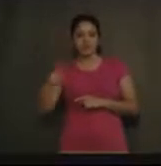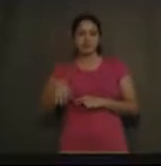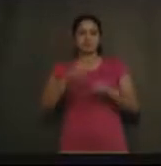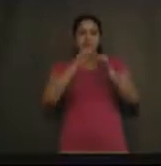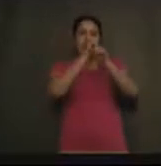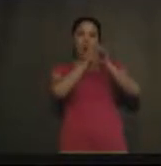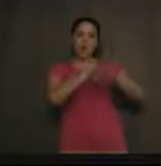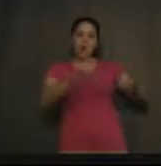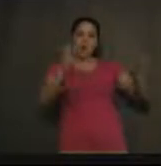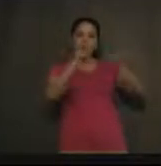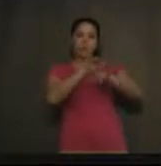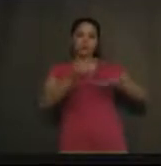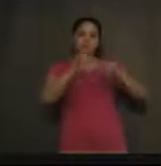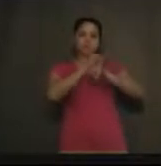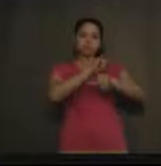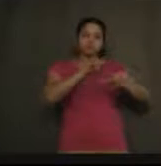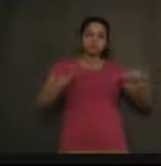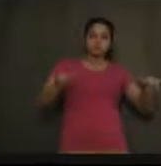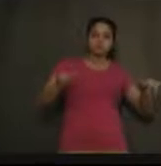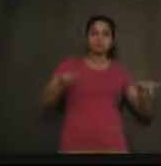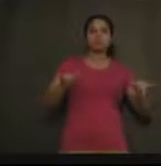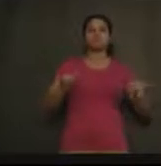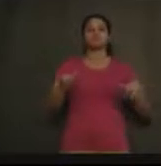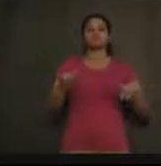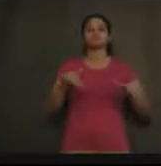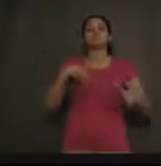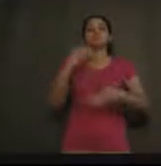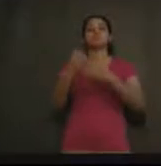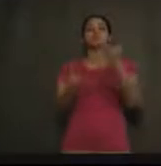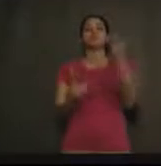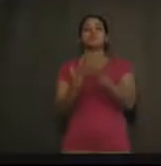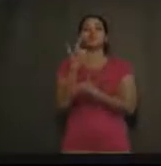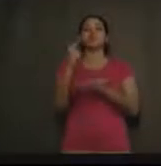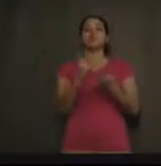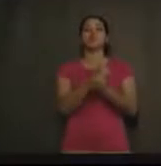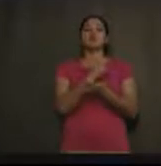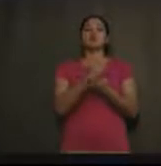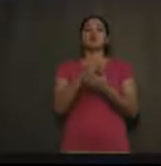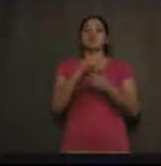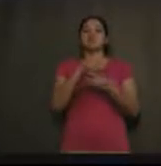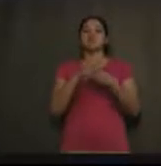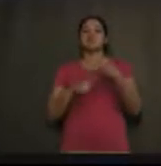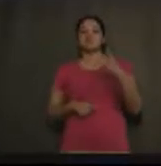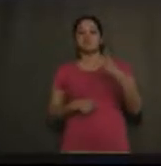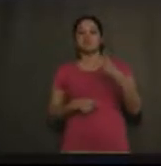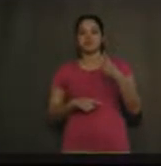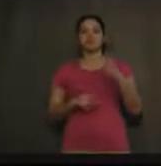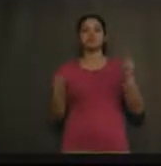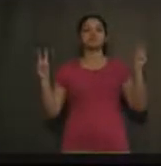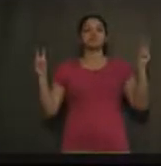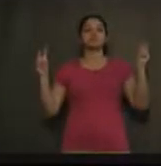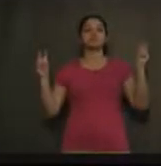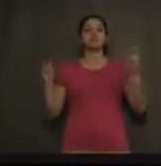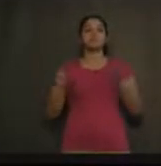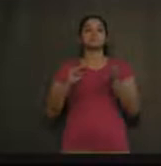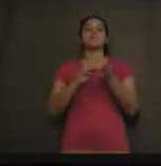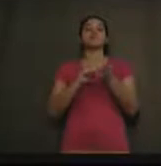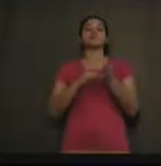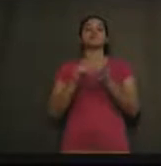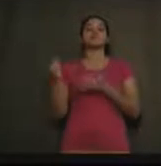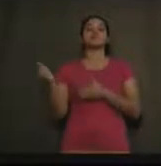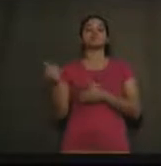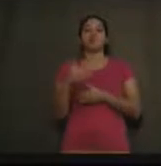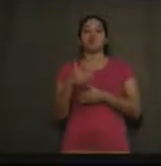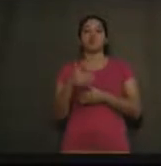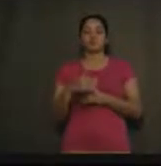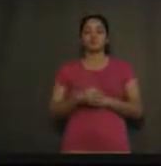resultado foi um livro que ele publicou em 3 volumes, intitulado Os Métodos Novos da Mecânica Celeste. É um